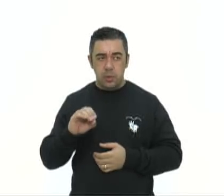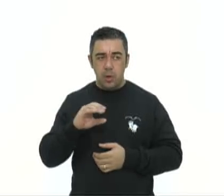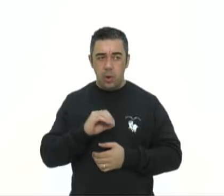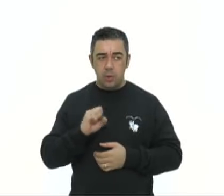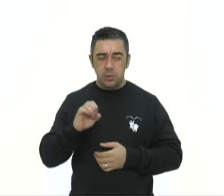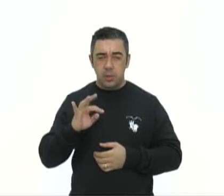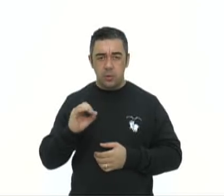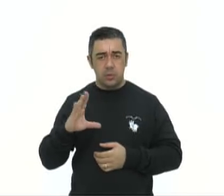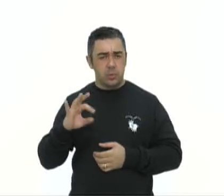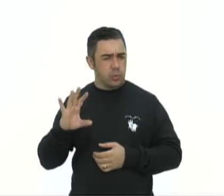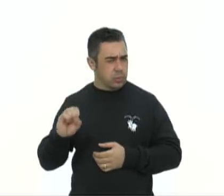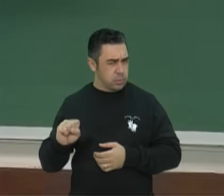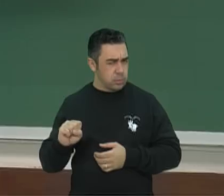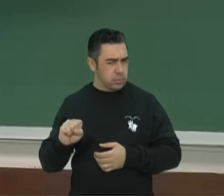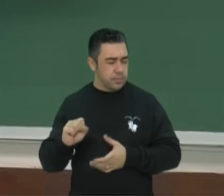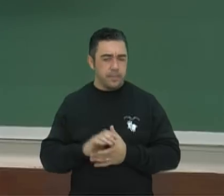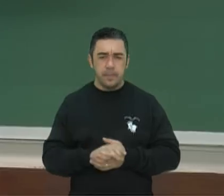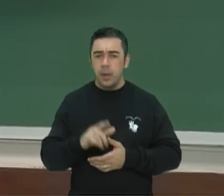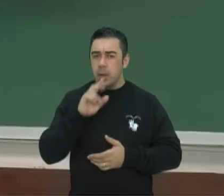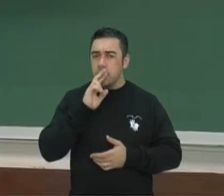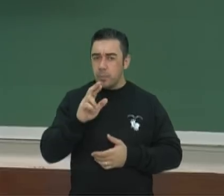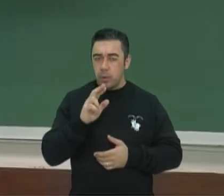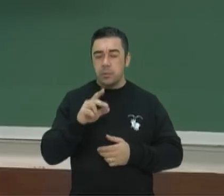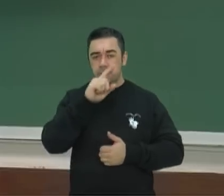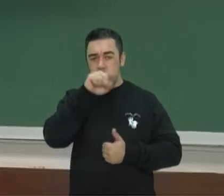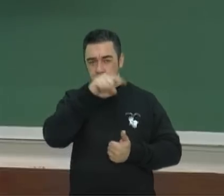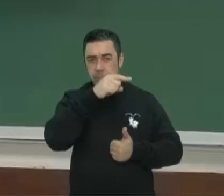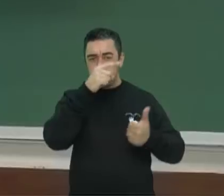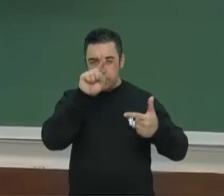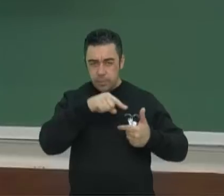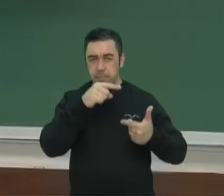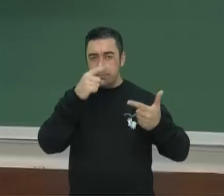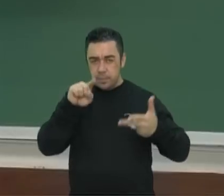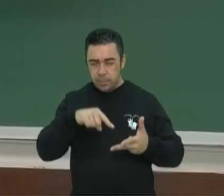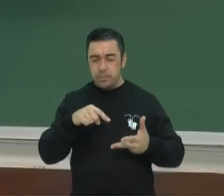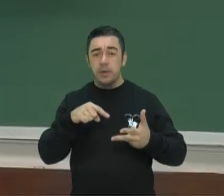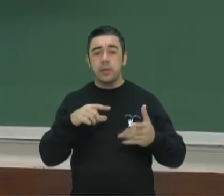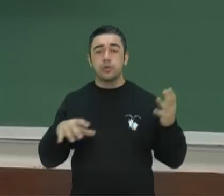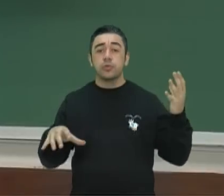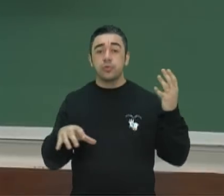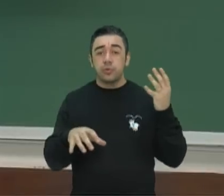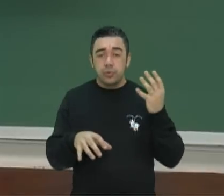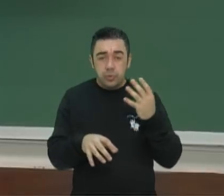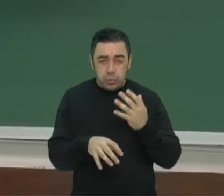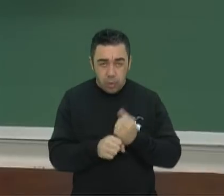osteócitos. Beleza, pessoal? Você deve marcar ali as corretas, né? E